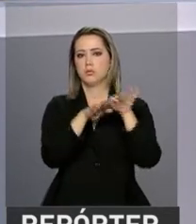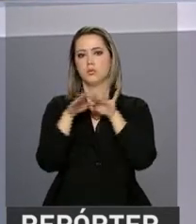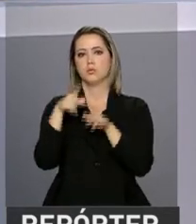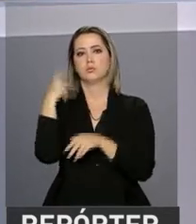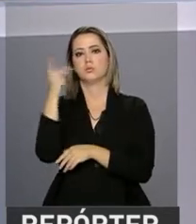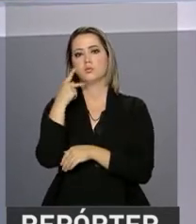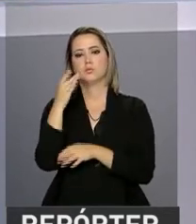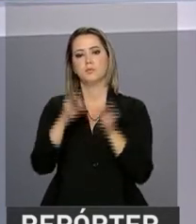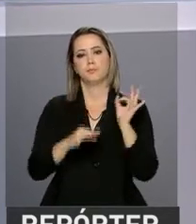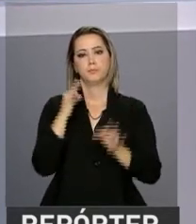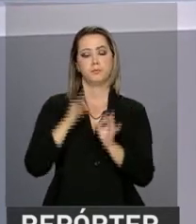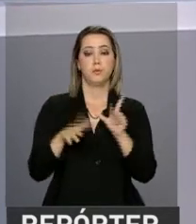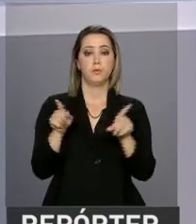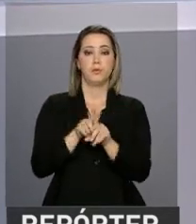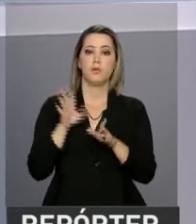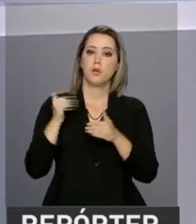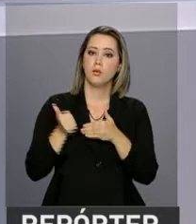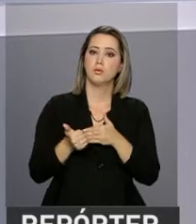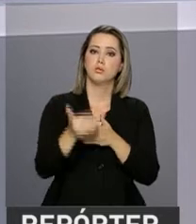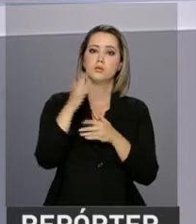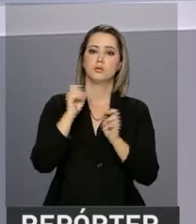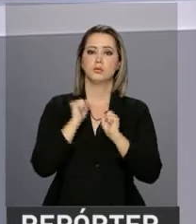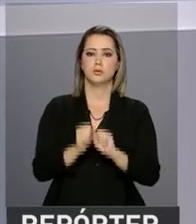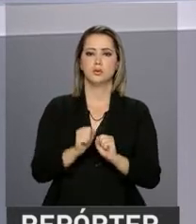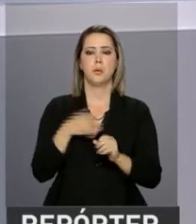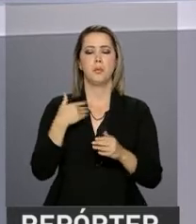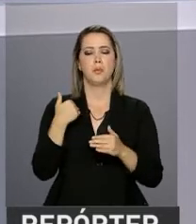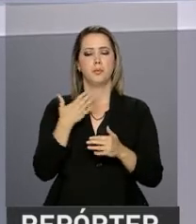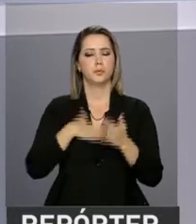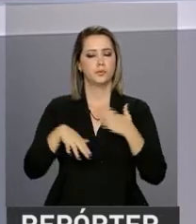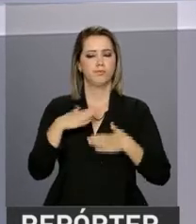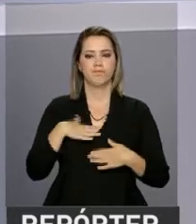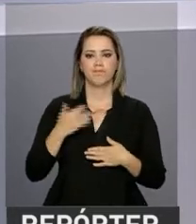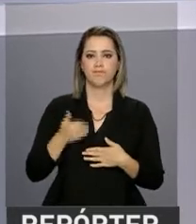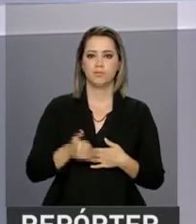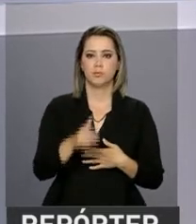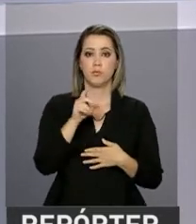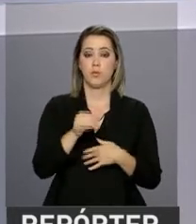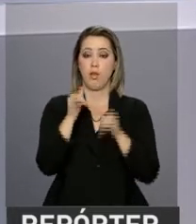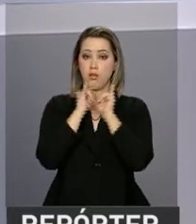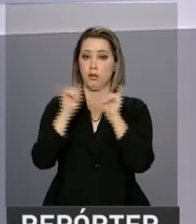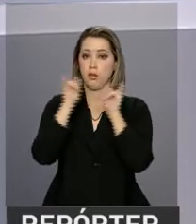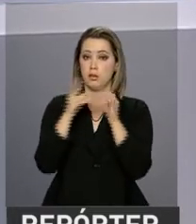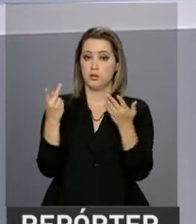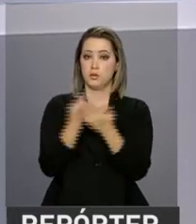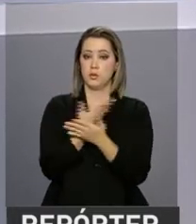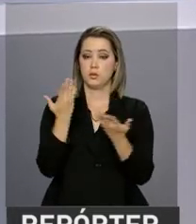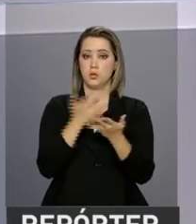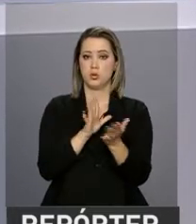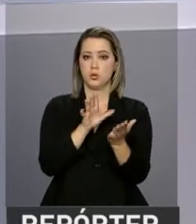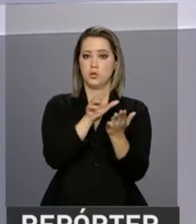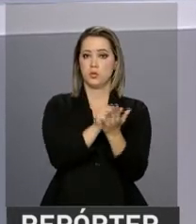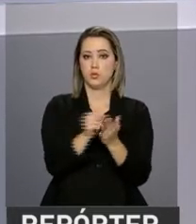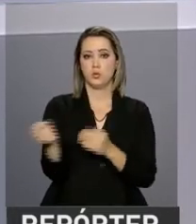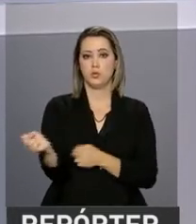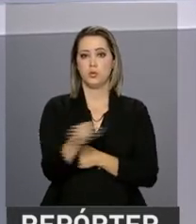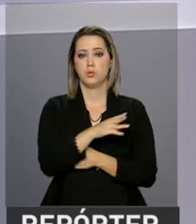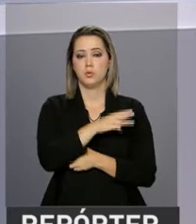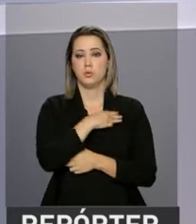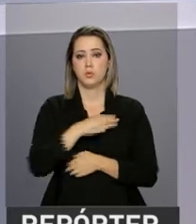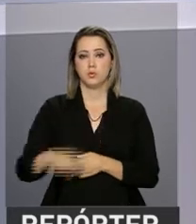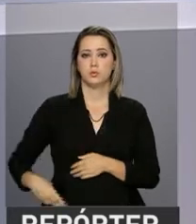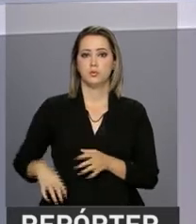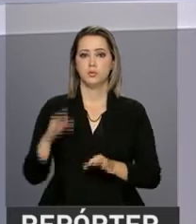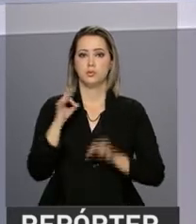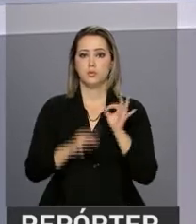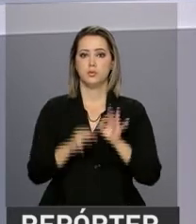estabilidade política e jurídica e que os mercados podem seguir tranquilos. A declaração foi feita hoje após a posse do novo